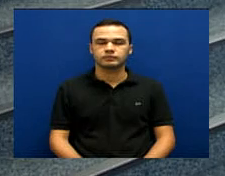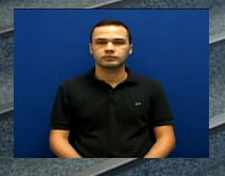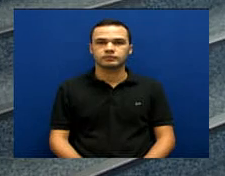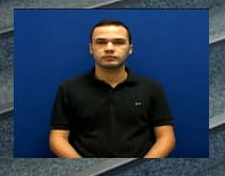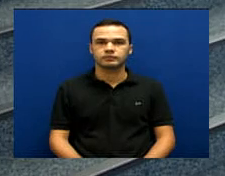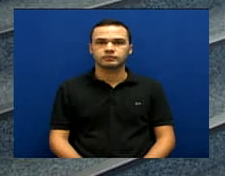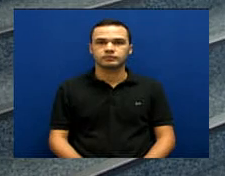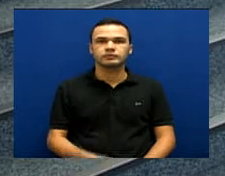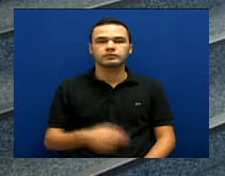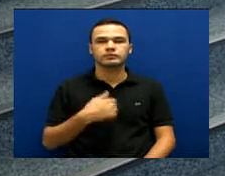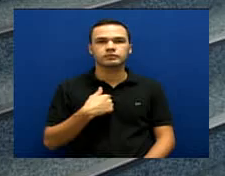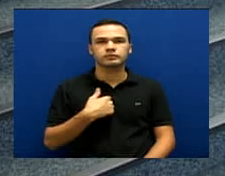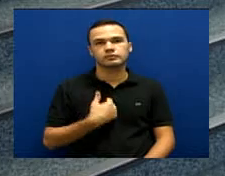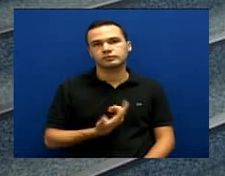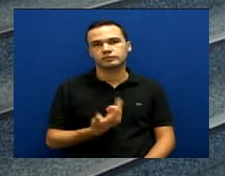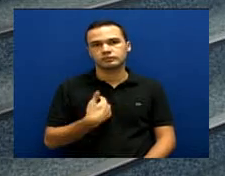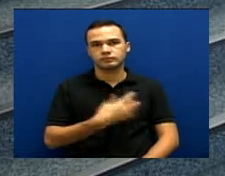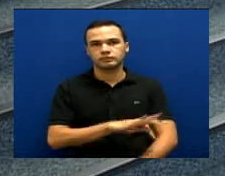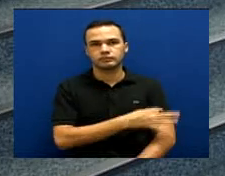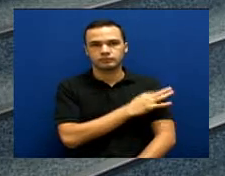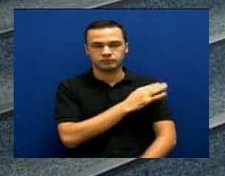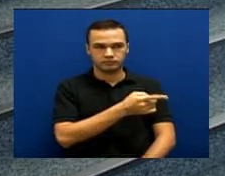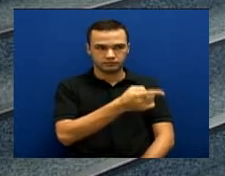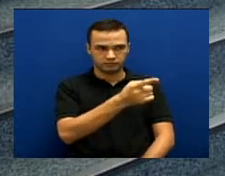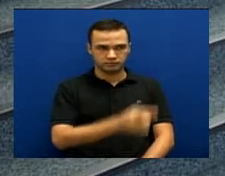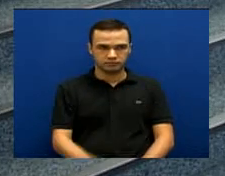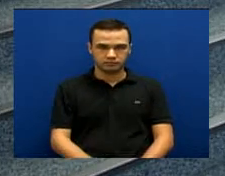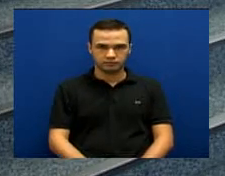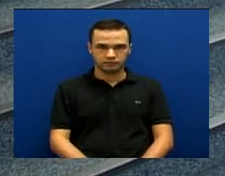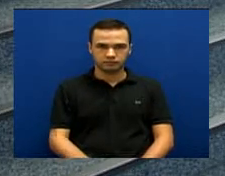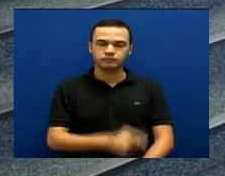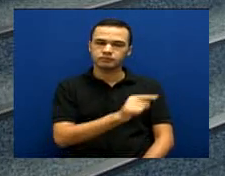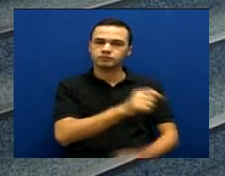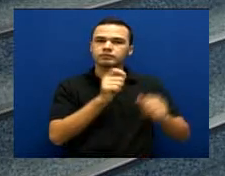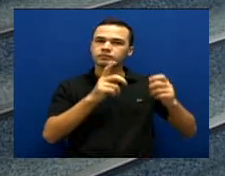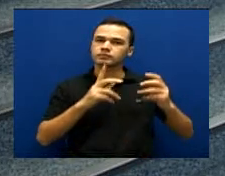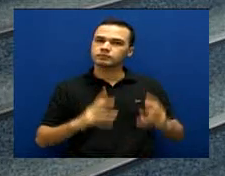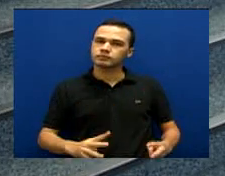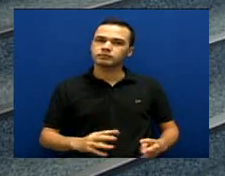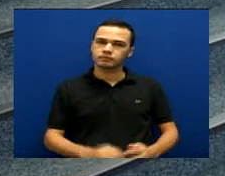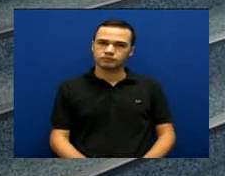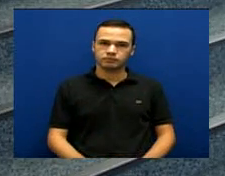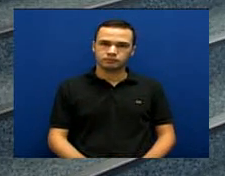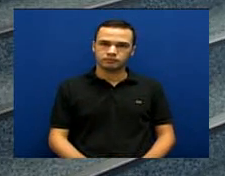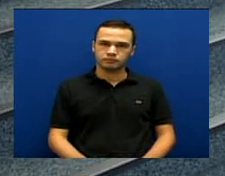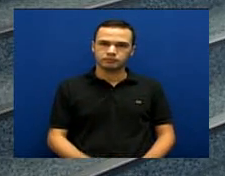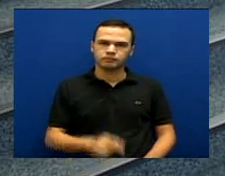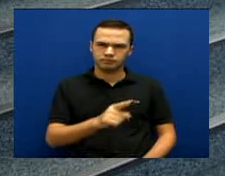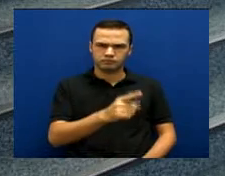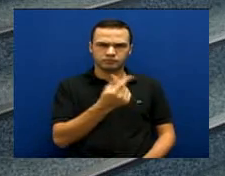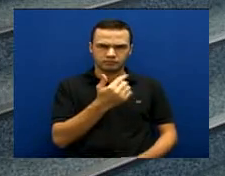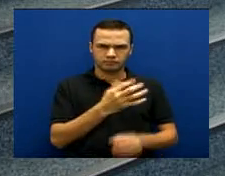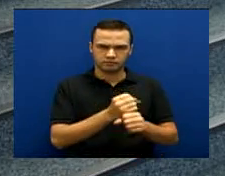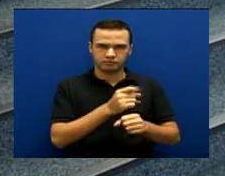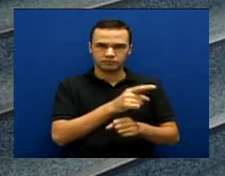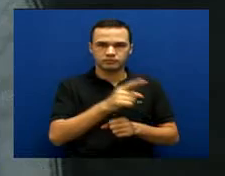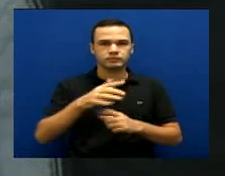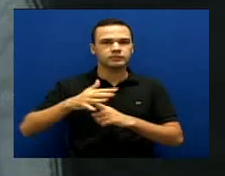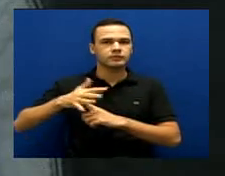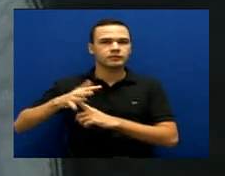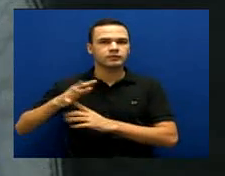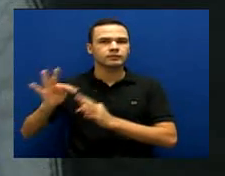só como como técnico poderia me explicar esta nossa contabilidade aqui do parque